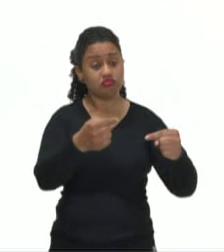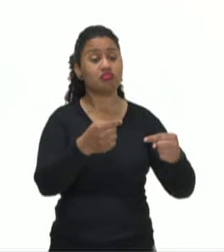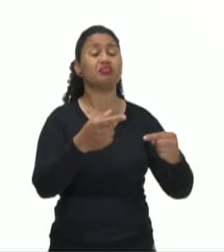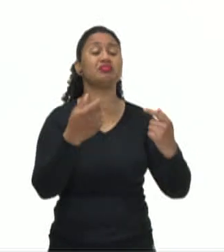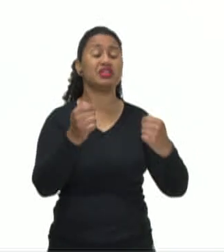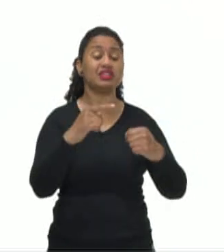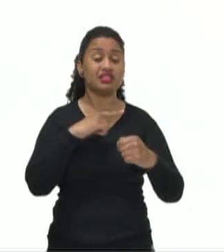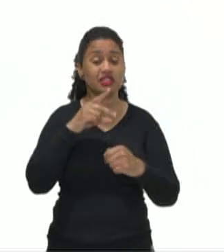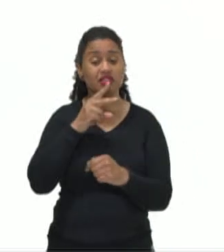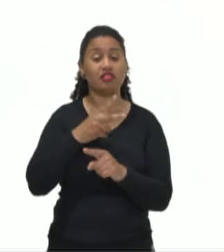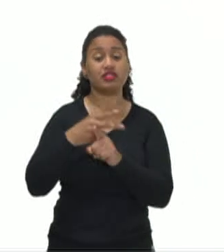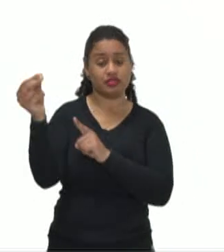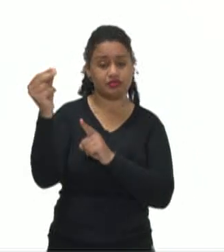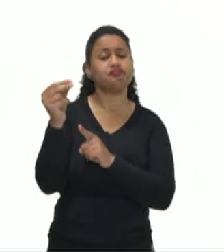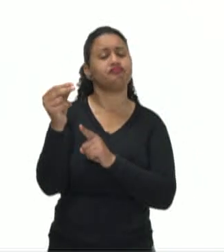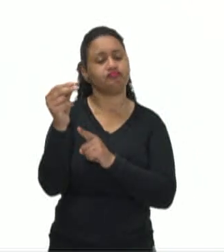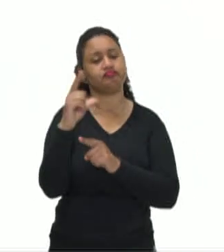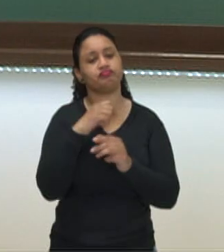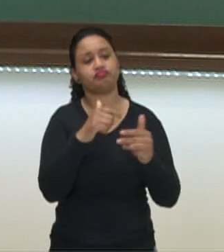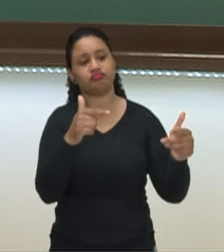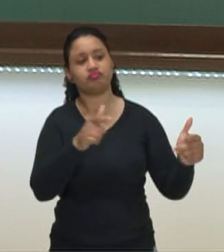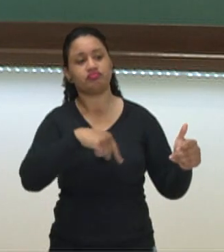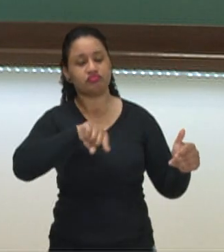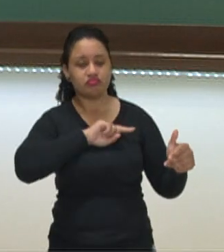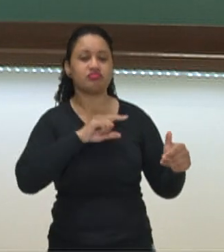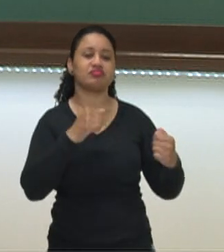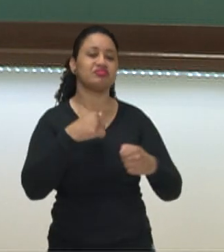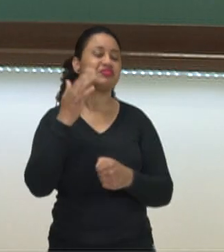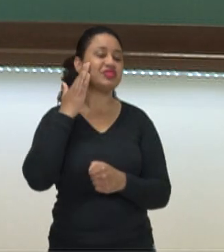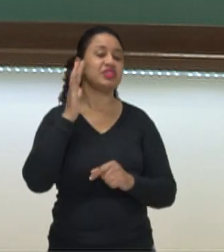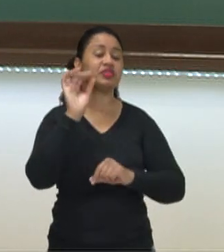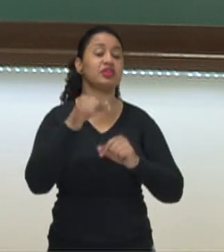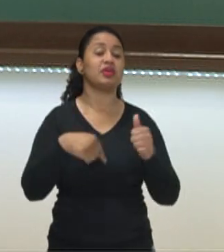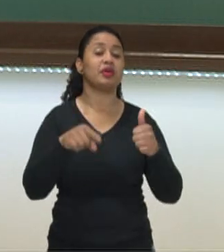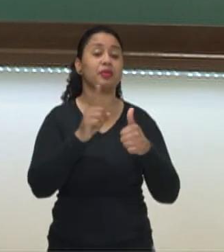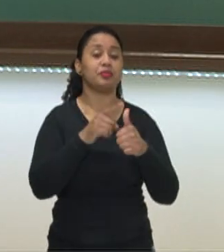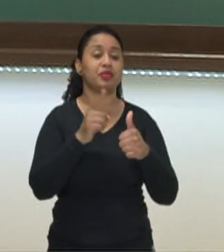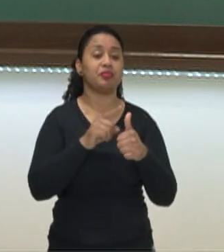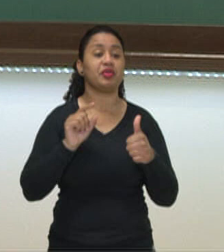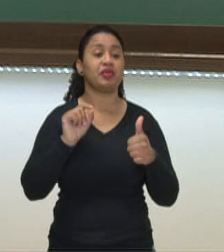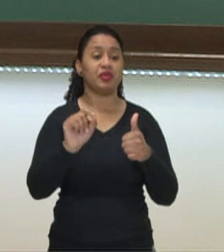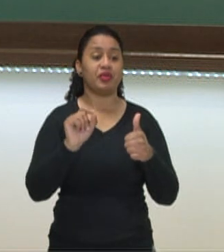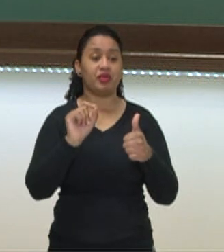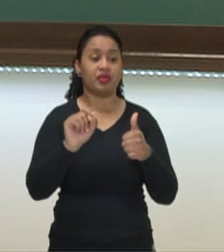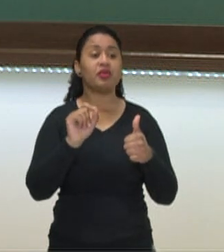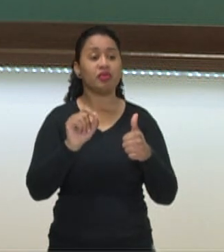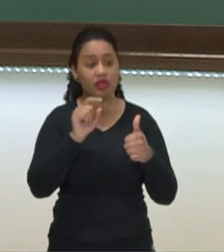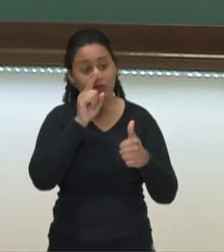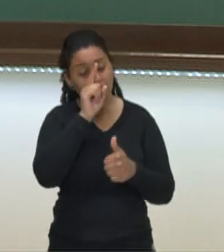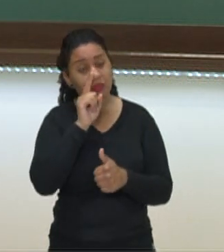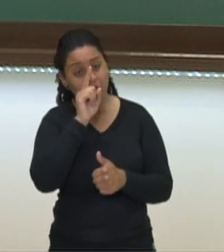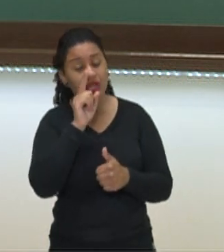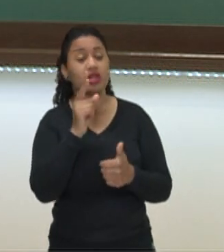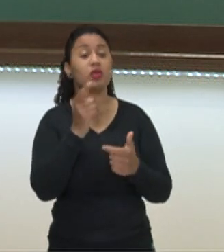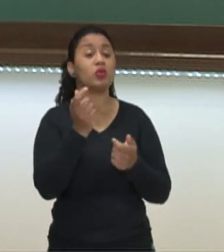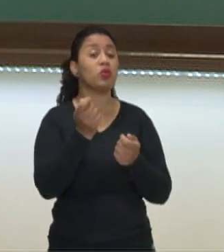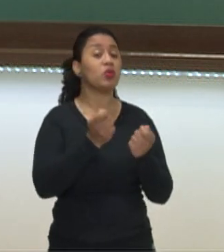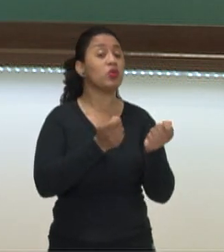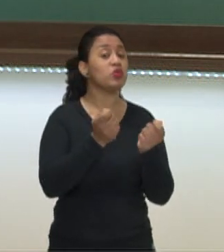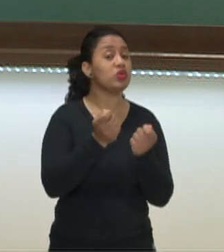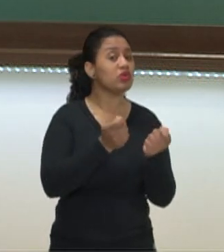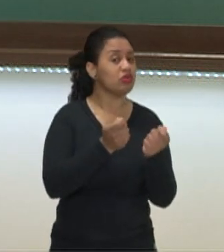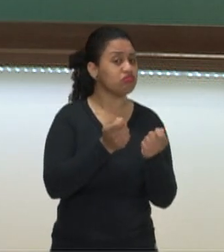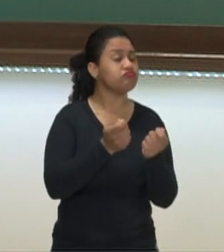vencidos. Então, algumas coisas que nós temos que considerar aqui. Primeiro, a questão do risco controlado.